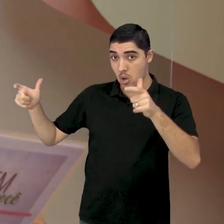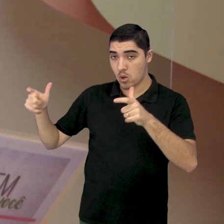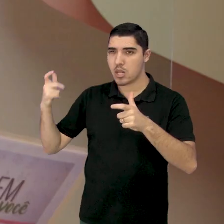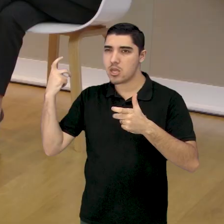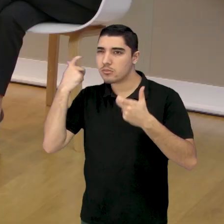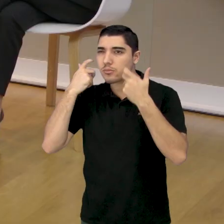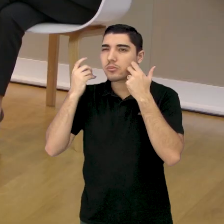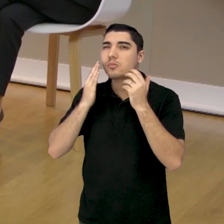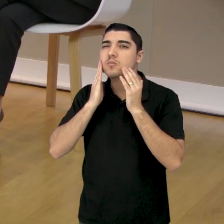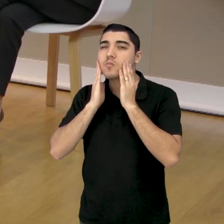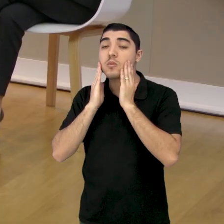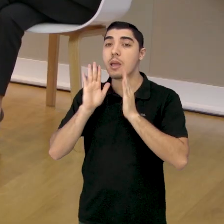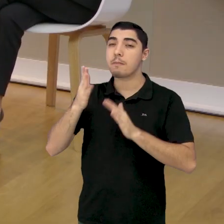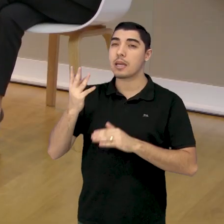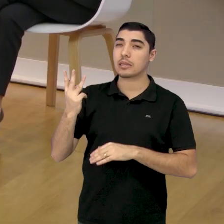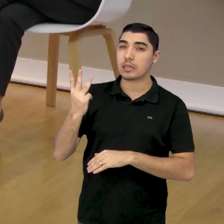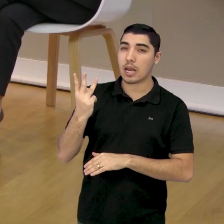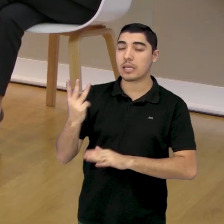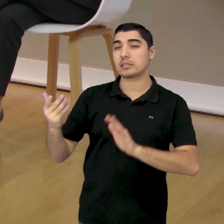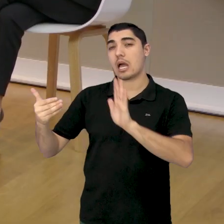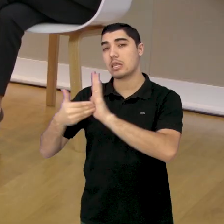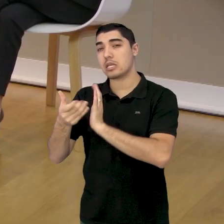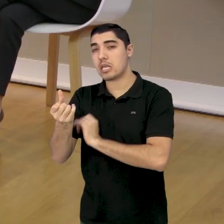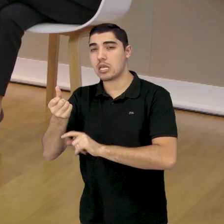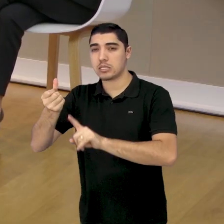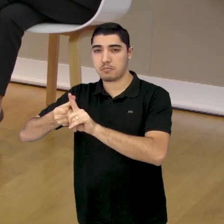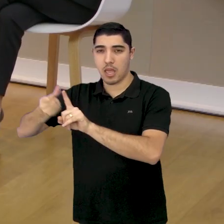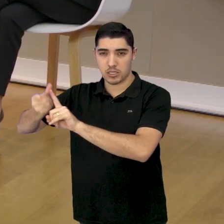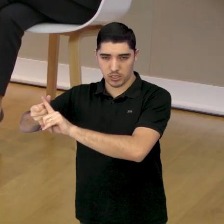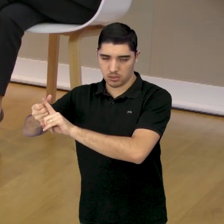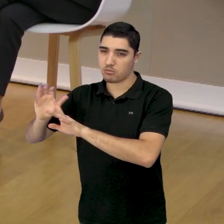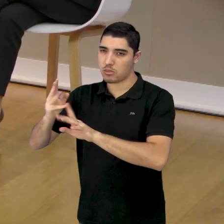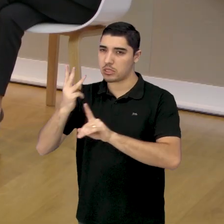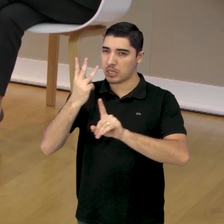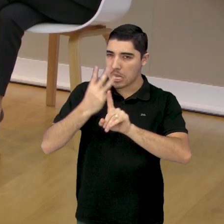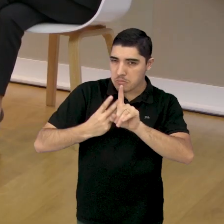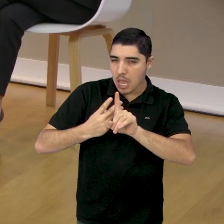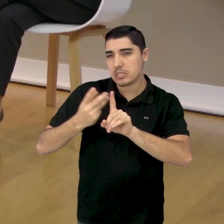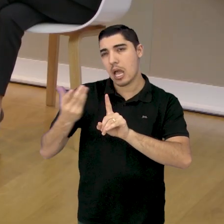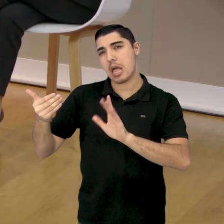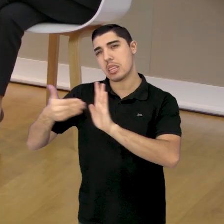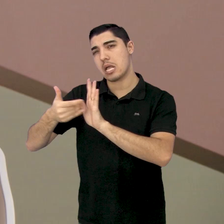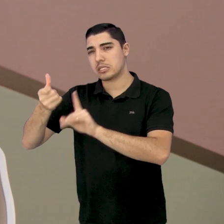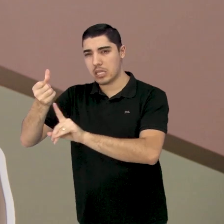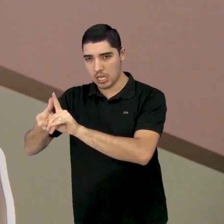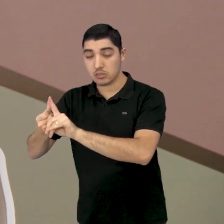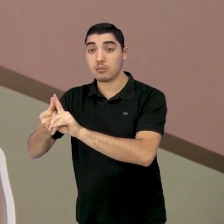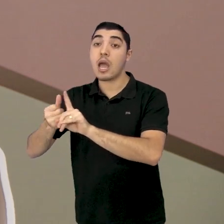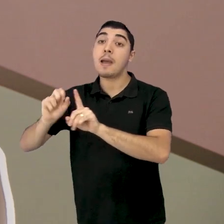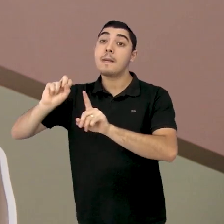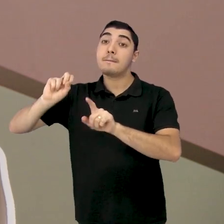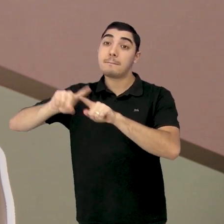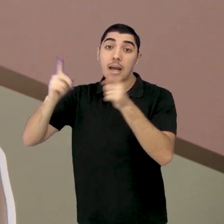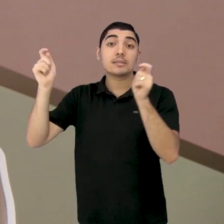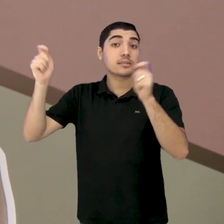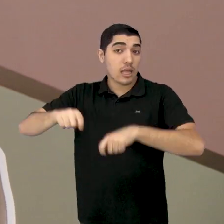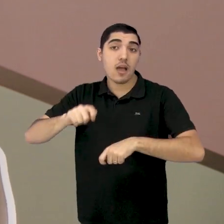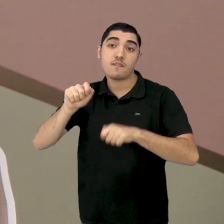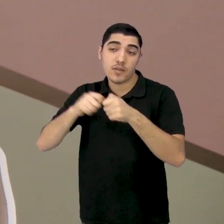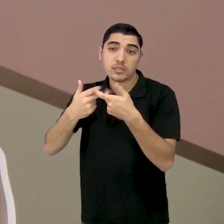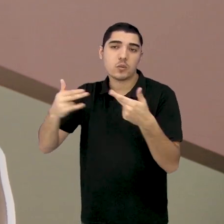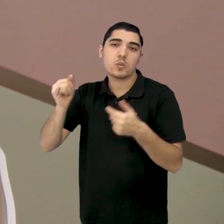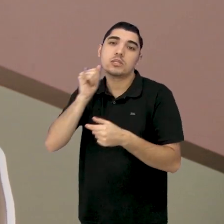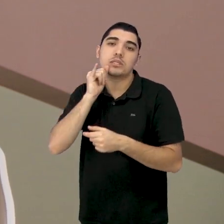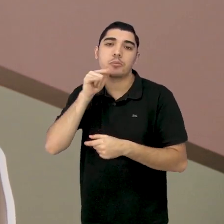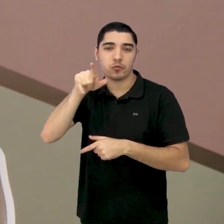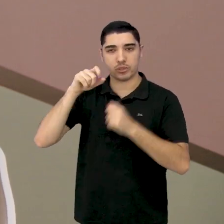tempo? Bom, em modo geral, né, o procedimento de toxina botulínica dura de 3 a 6 meses, podendo variar, é claro,